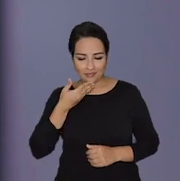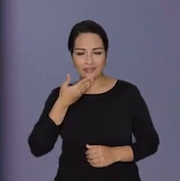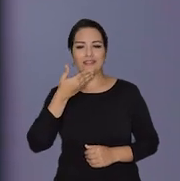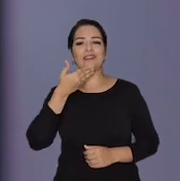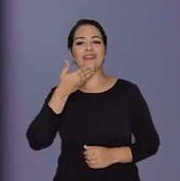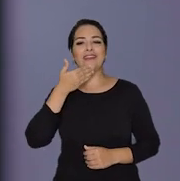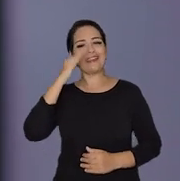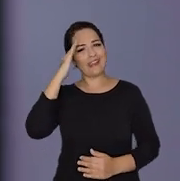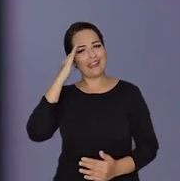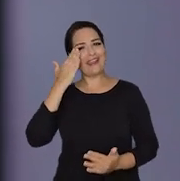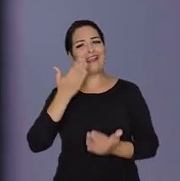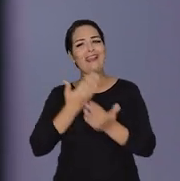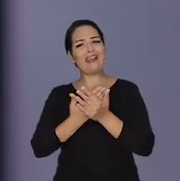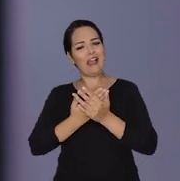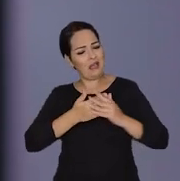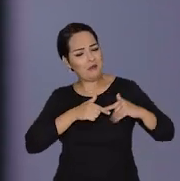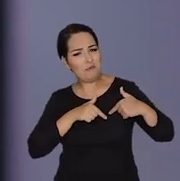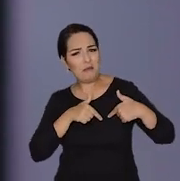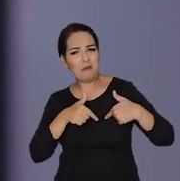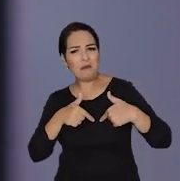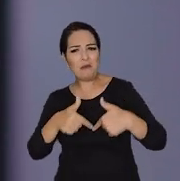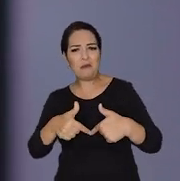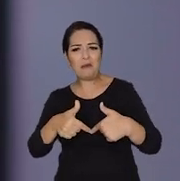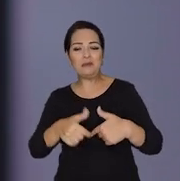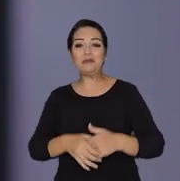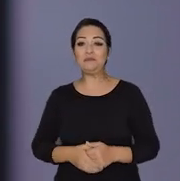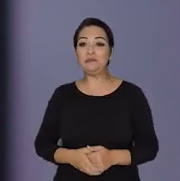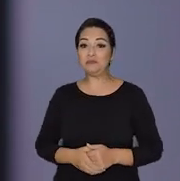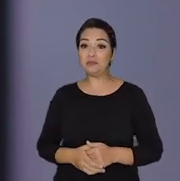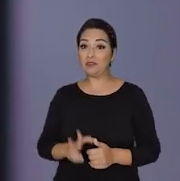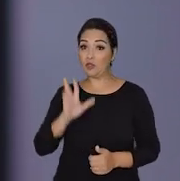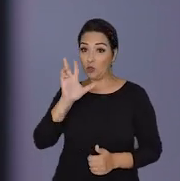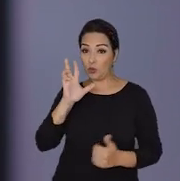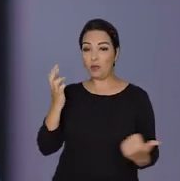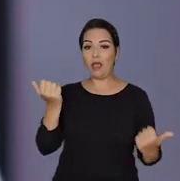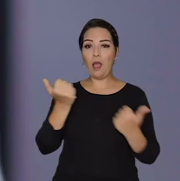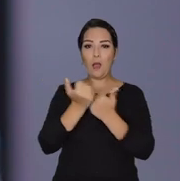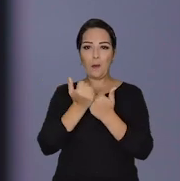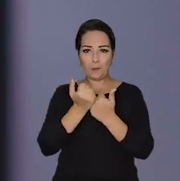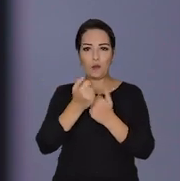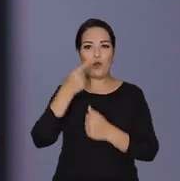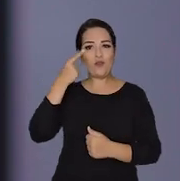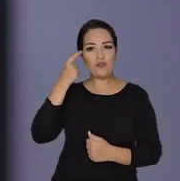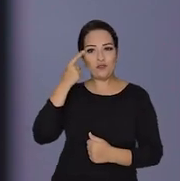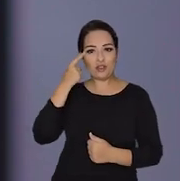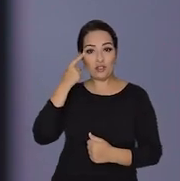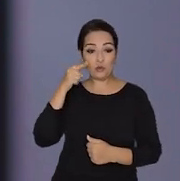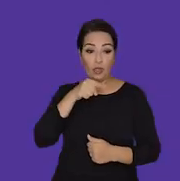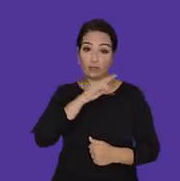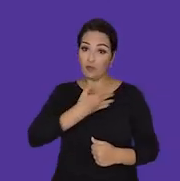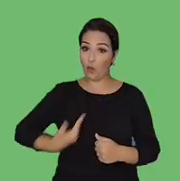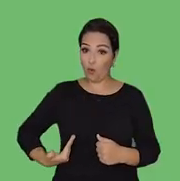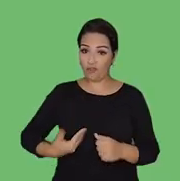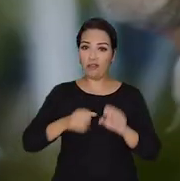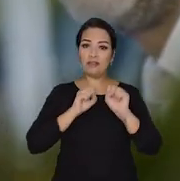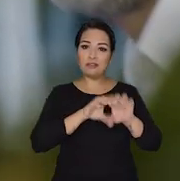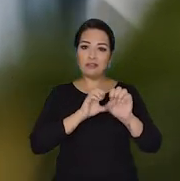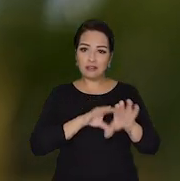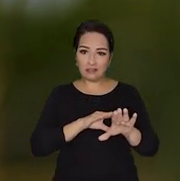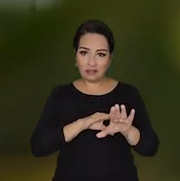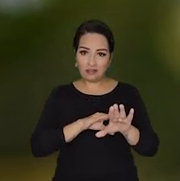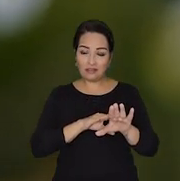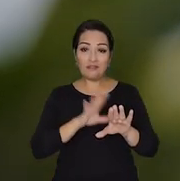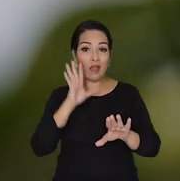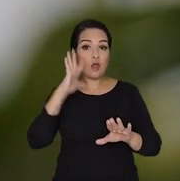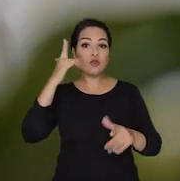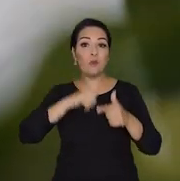levar vantagem, ou se a gente vai virar essa página e voltar a andar de cabeça erguida no Rio de Janeiro.